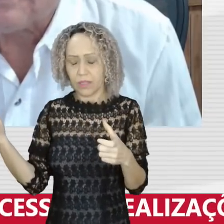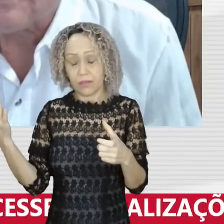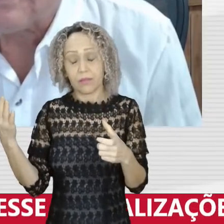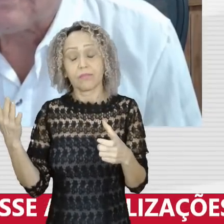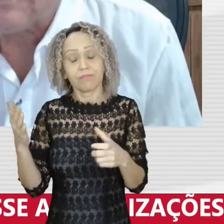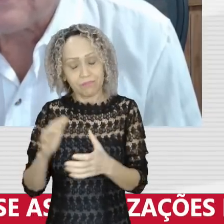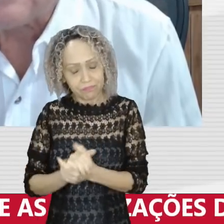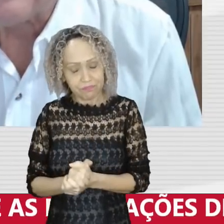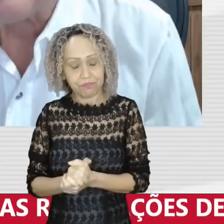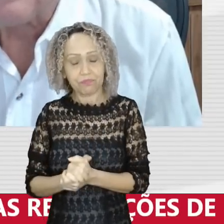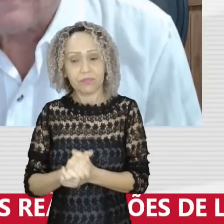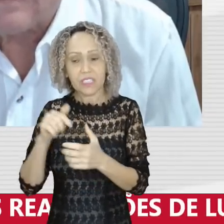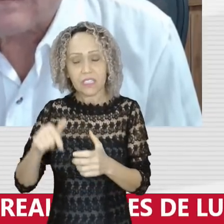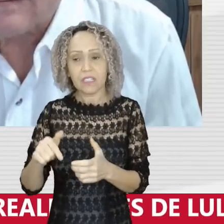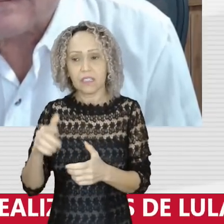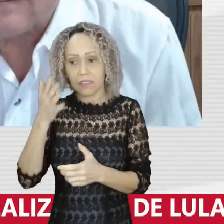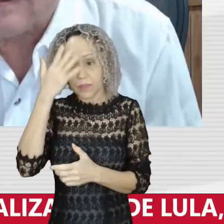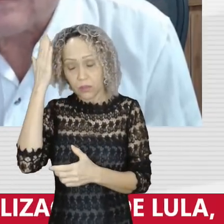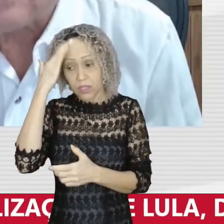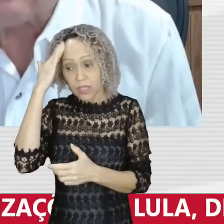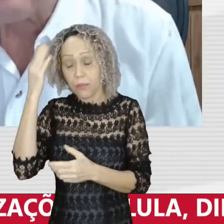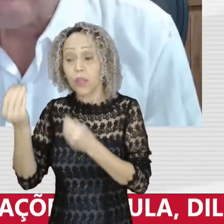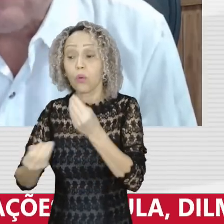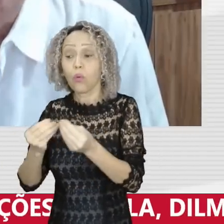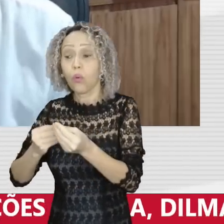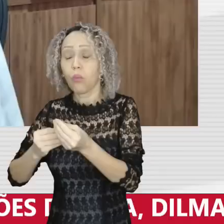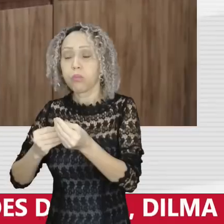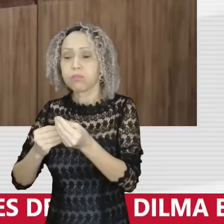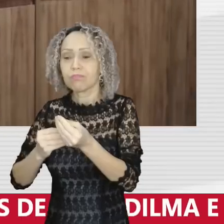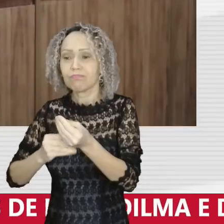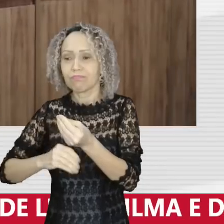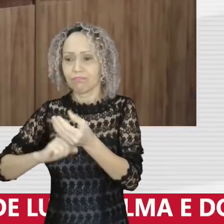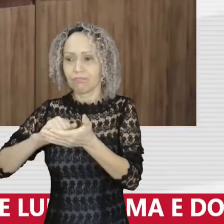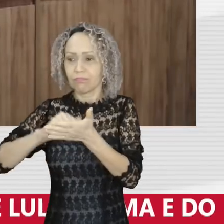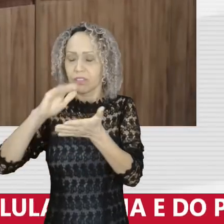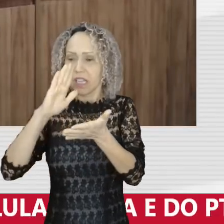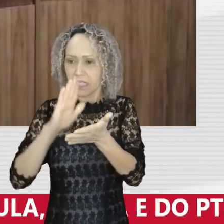muito importante que faça. Eu só vou repetir,